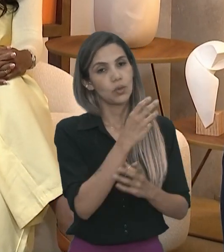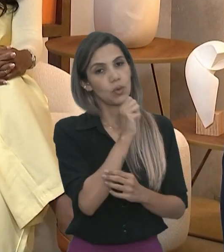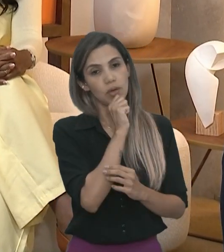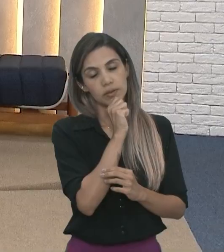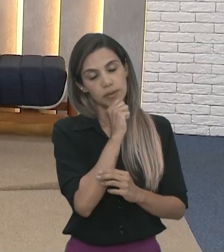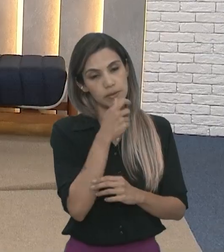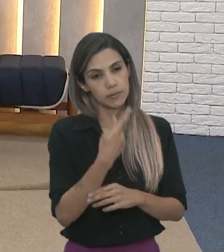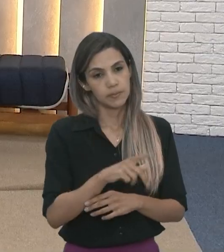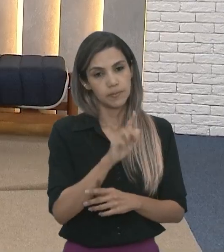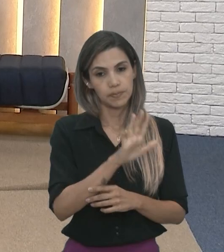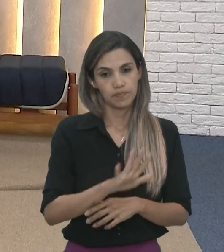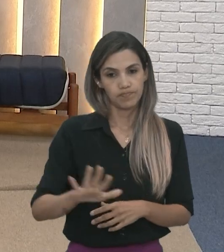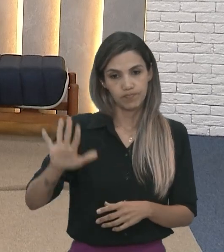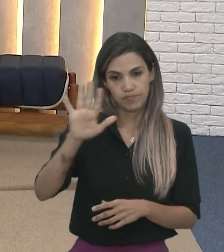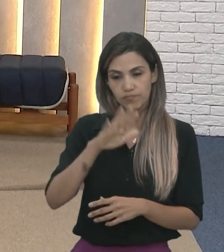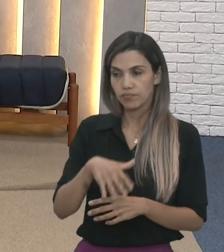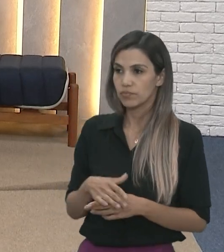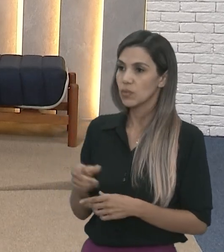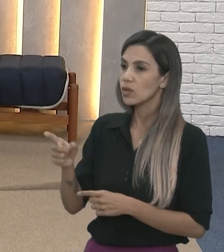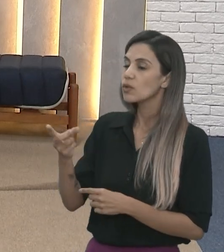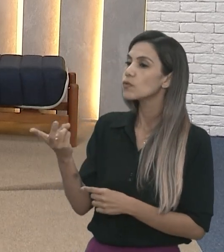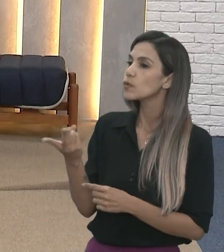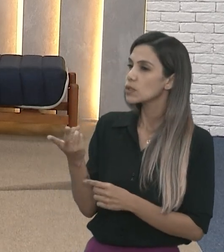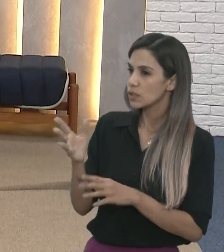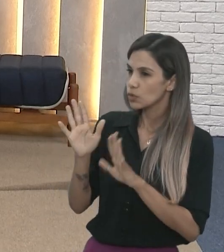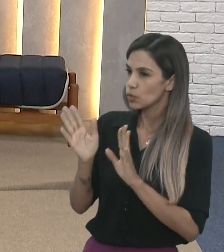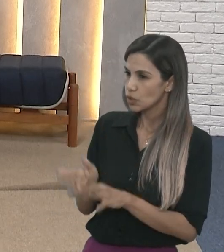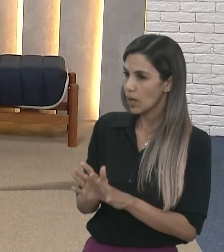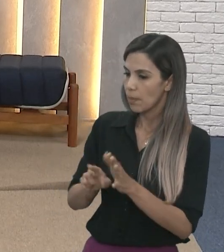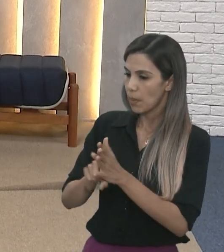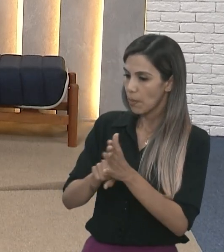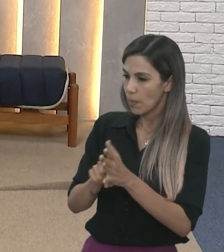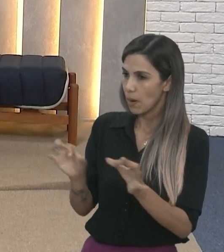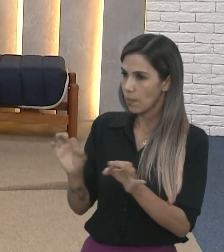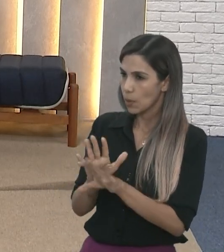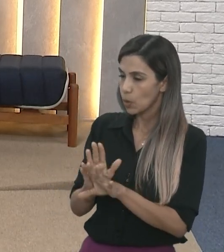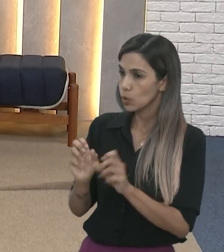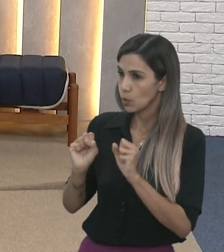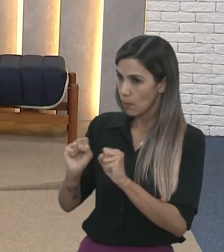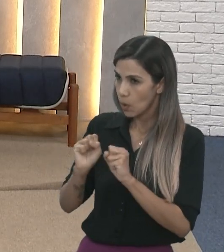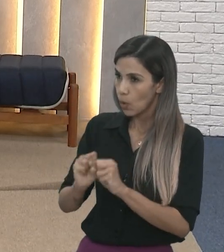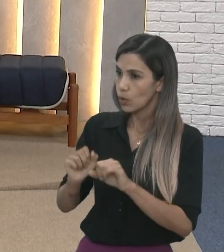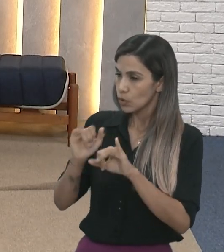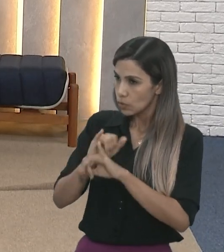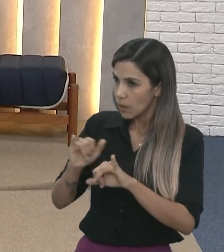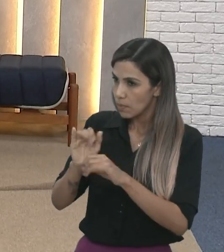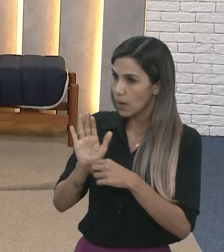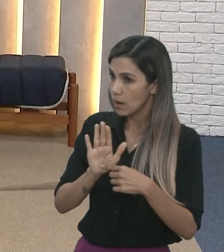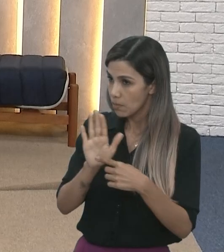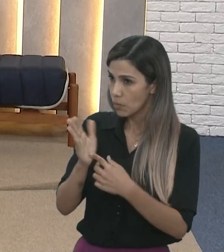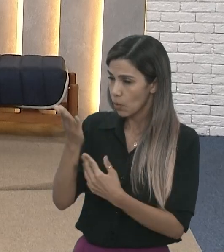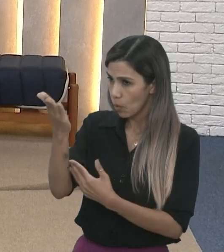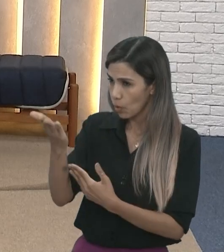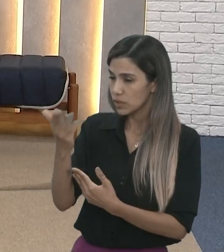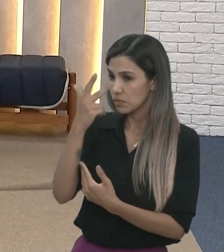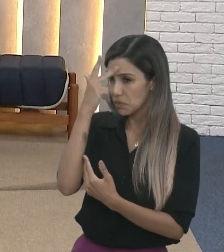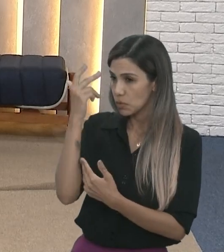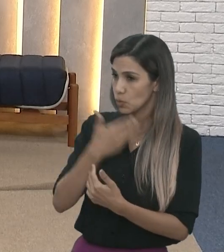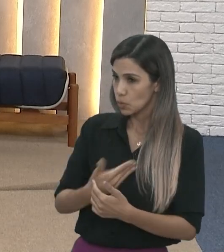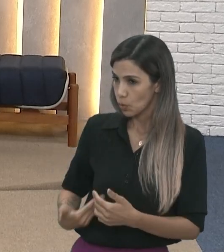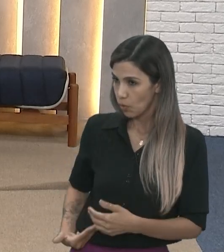em Goiás. Vocês disponibilizam a pesquisa de vocês, caso o poder público queira se atentar por meio dela? Com certeza. O